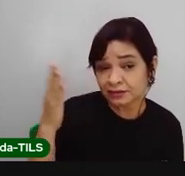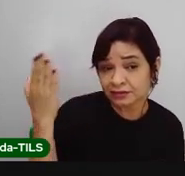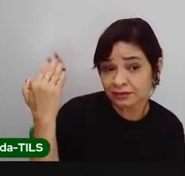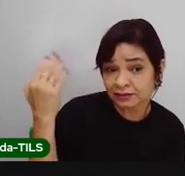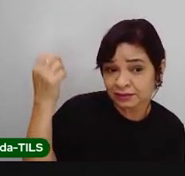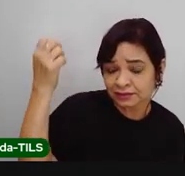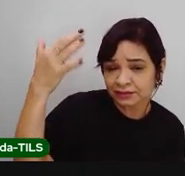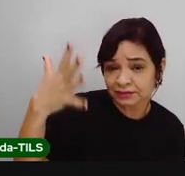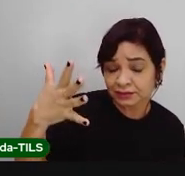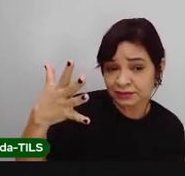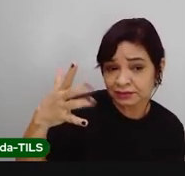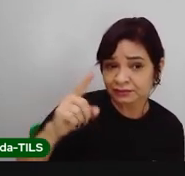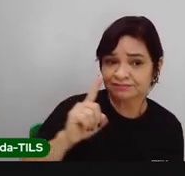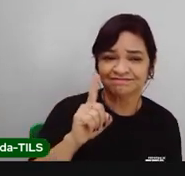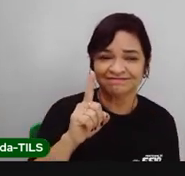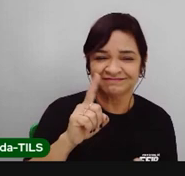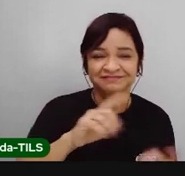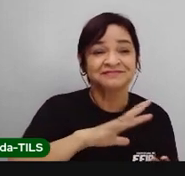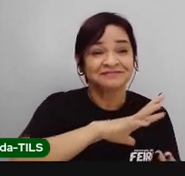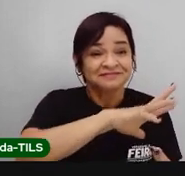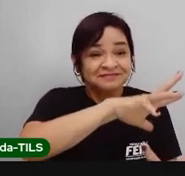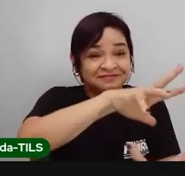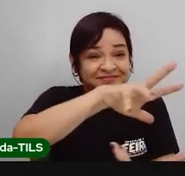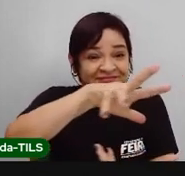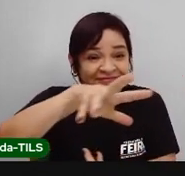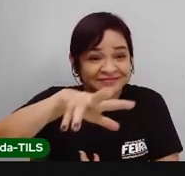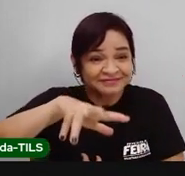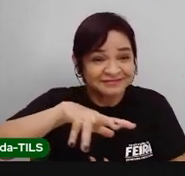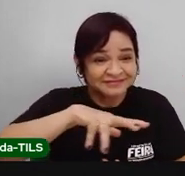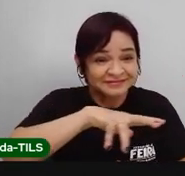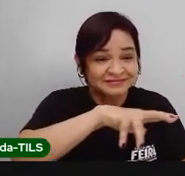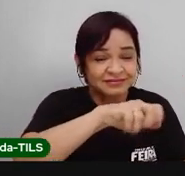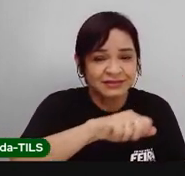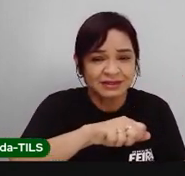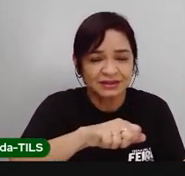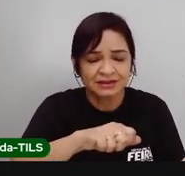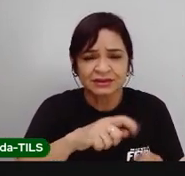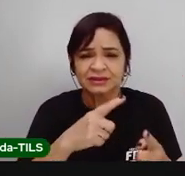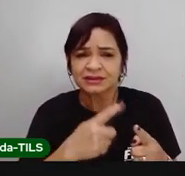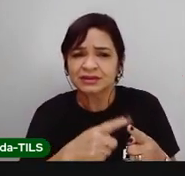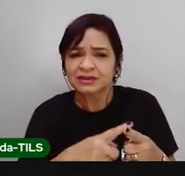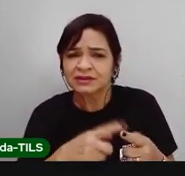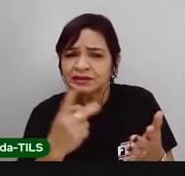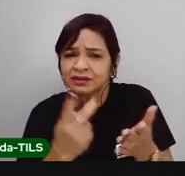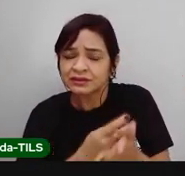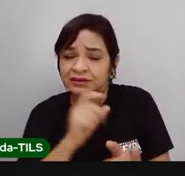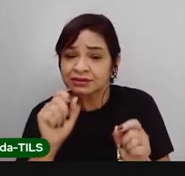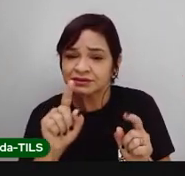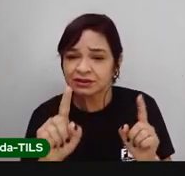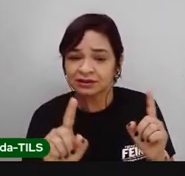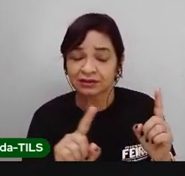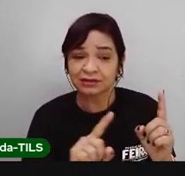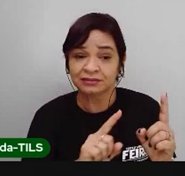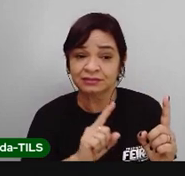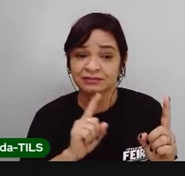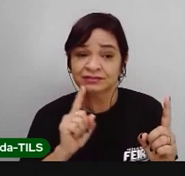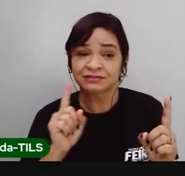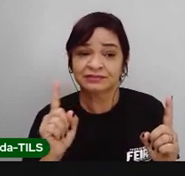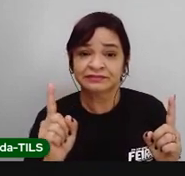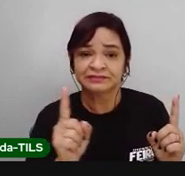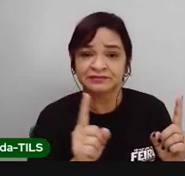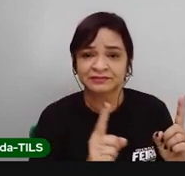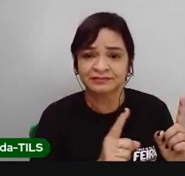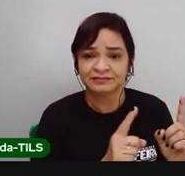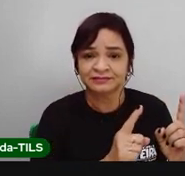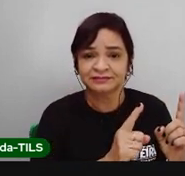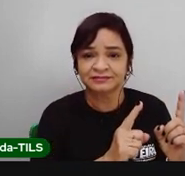a Terra gira. Então, à medida em que o planeta vai girando, o lugar onde você mora já não